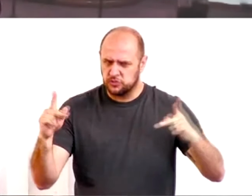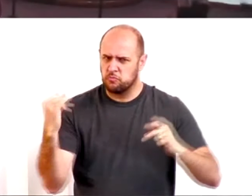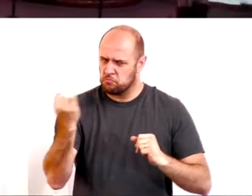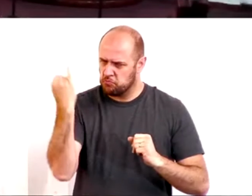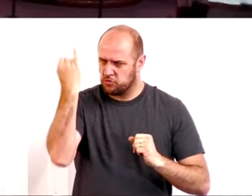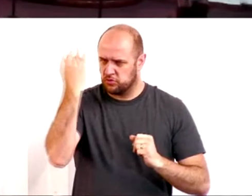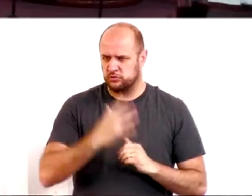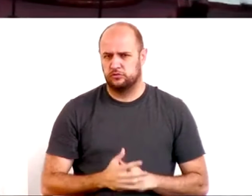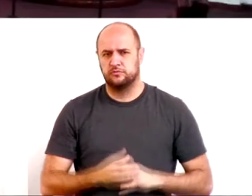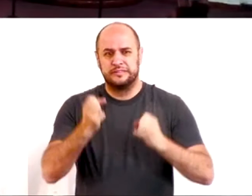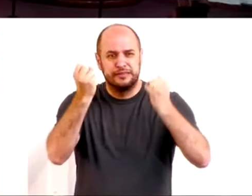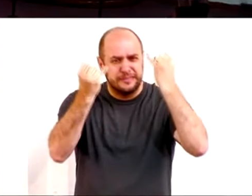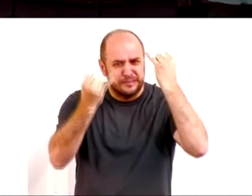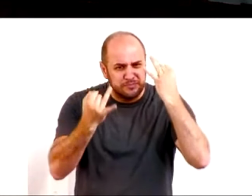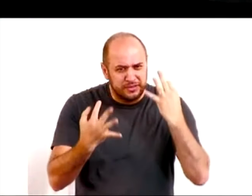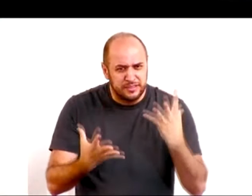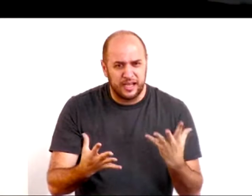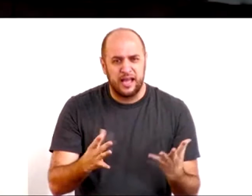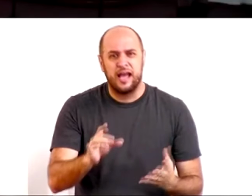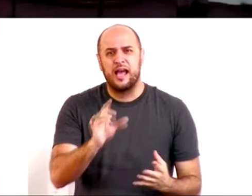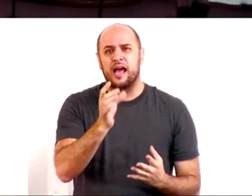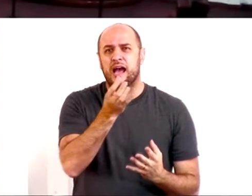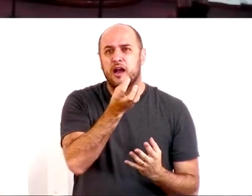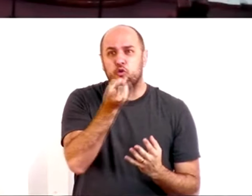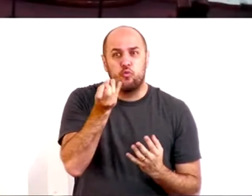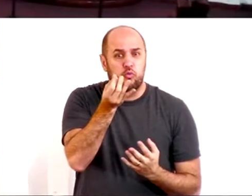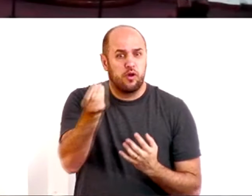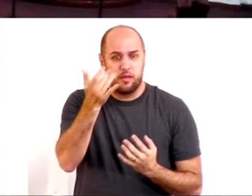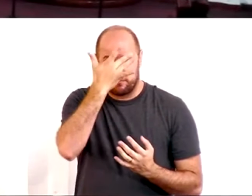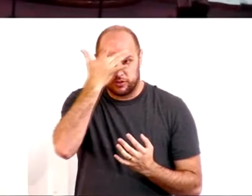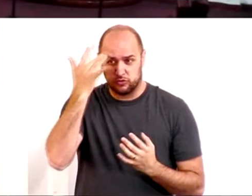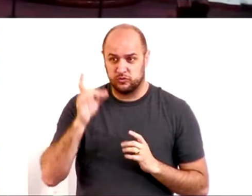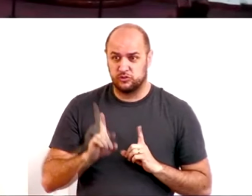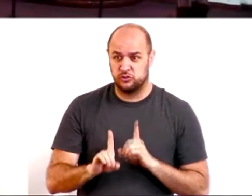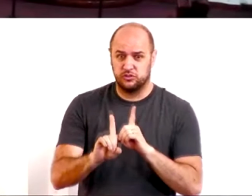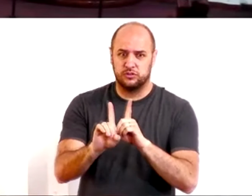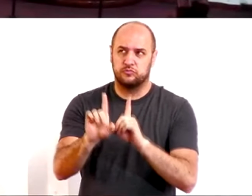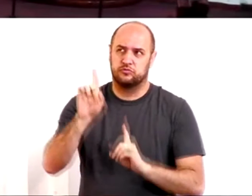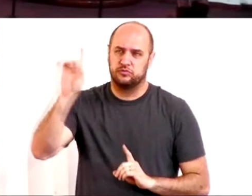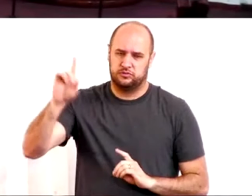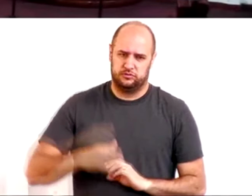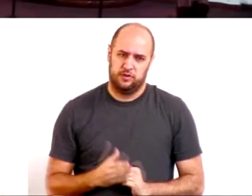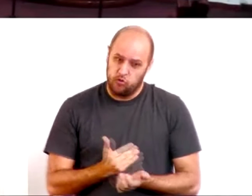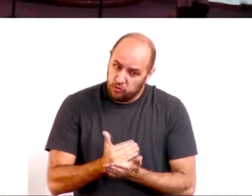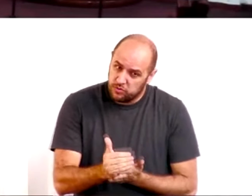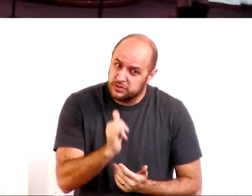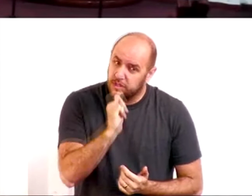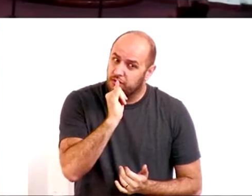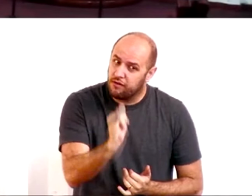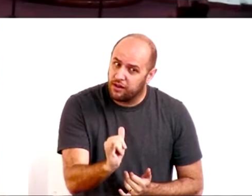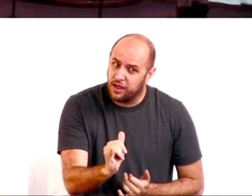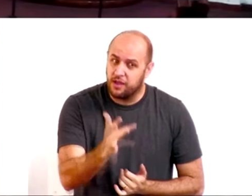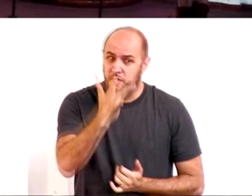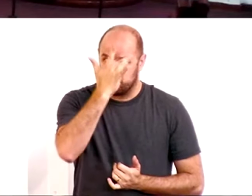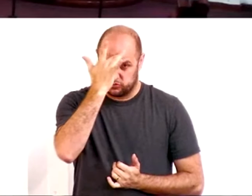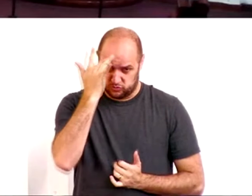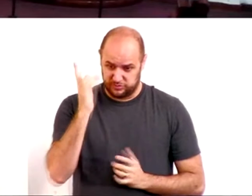descrever as qualidades daqueles que são seus discípulos, e ele começa dizendo: felizes são